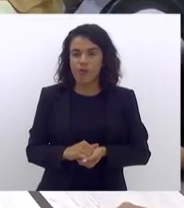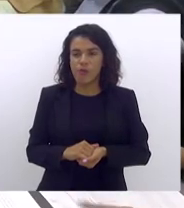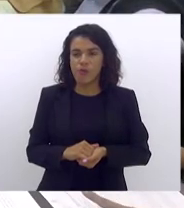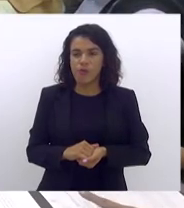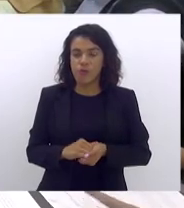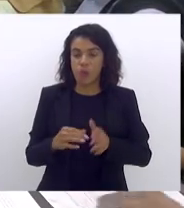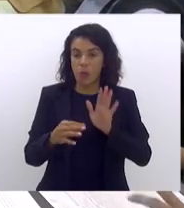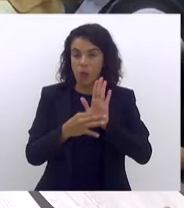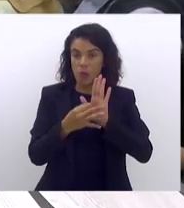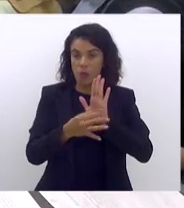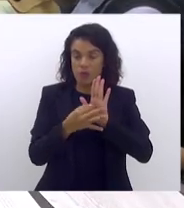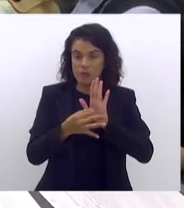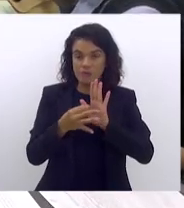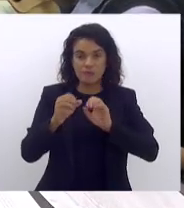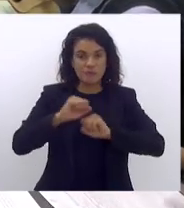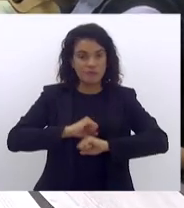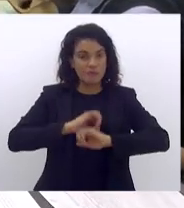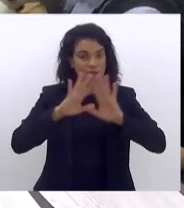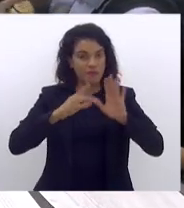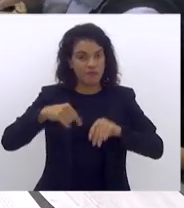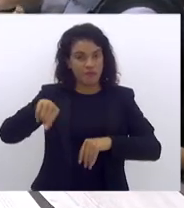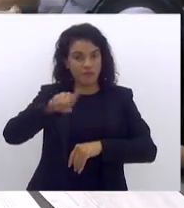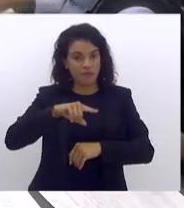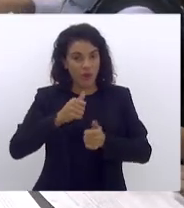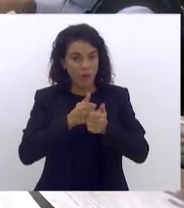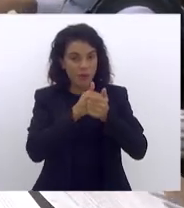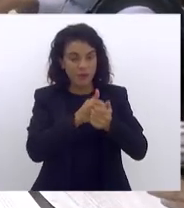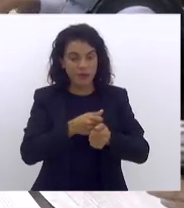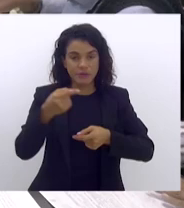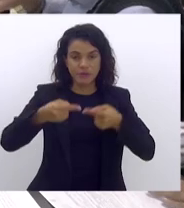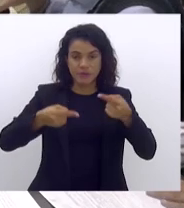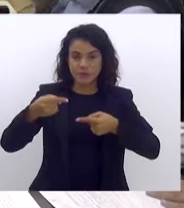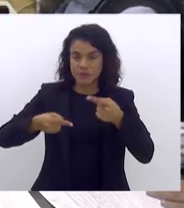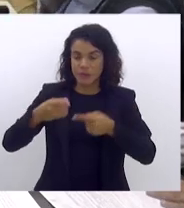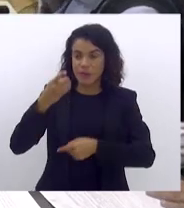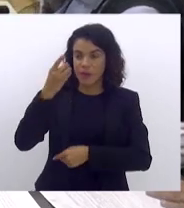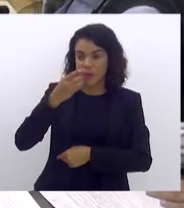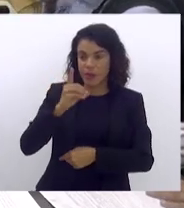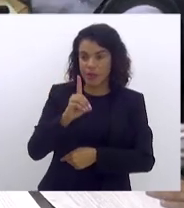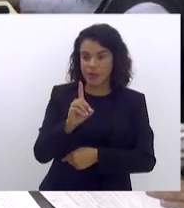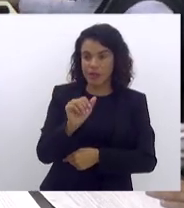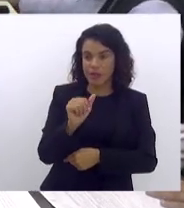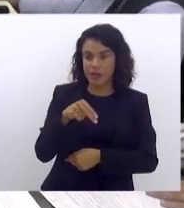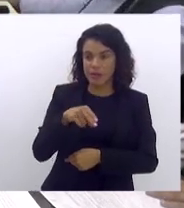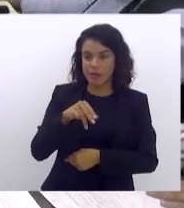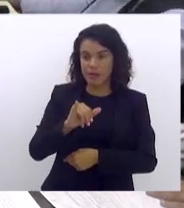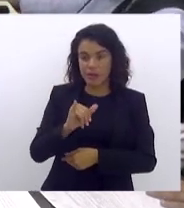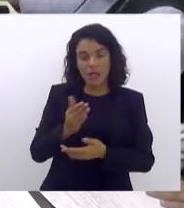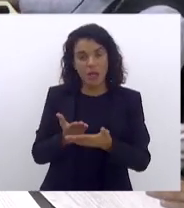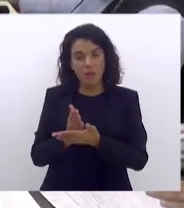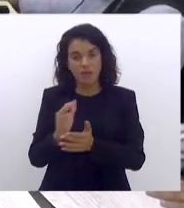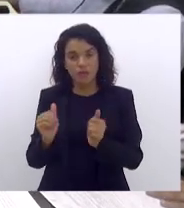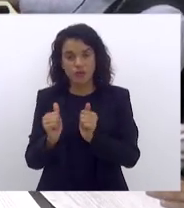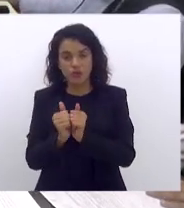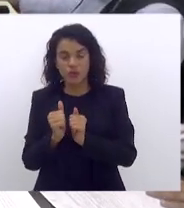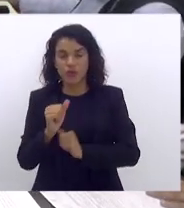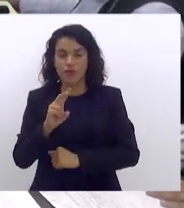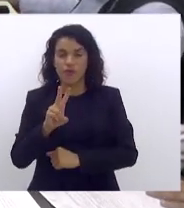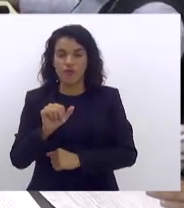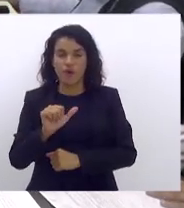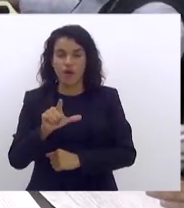O parecer, está claro aqui para todos que estão acompanhando a discussão, a deputada Dani, me corrige, deputada Dani, aprovou junto com o deputado Valdec,